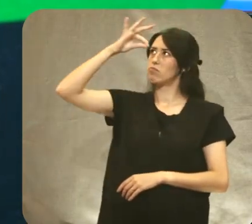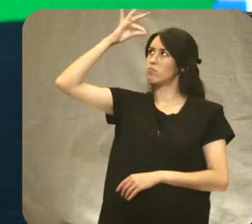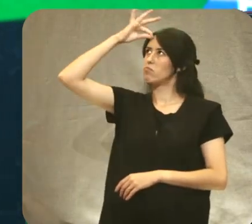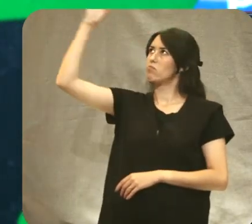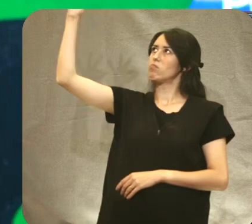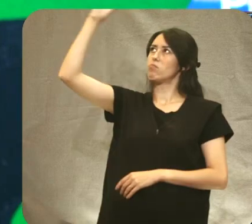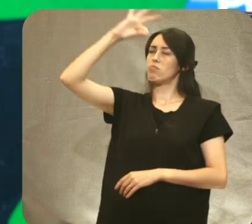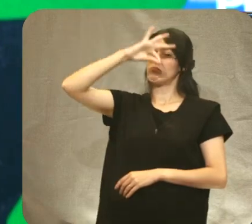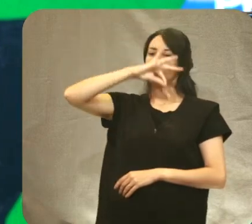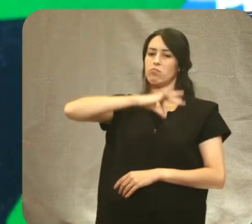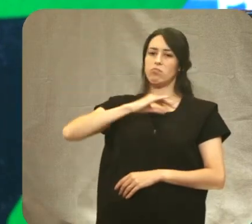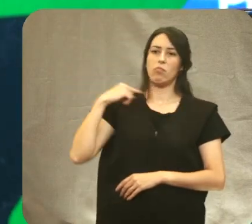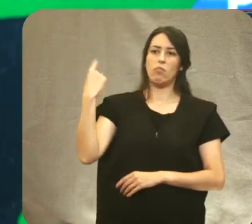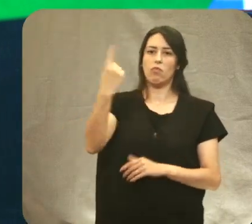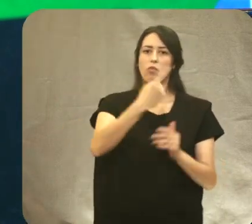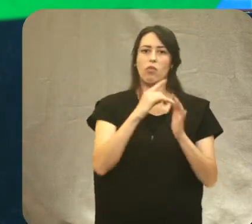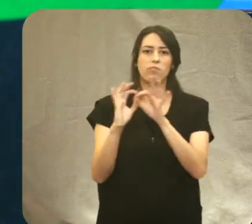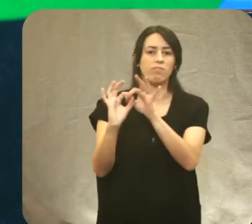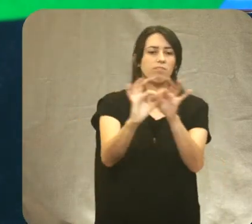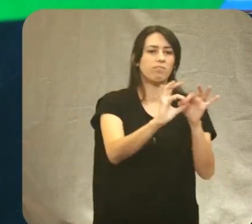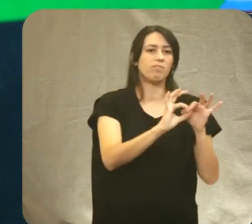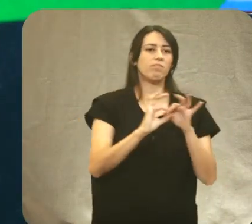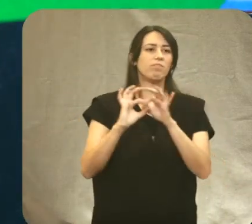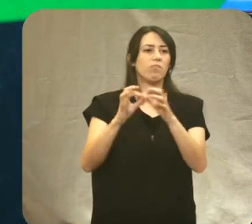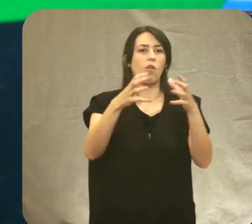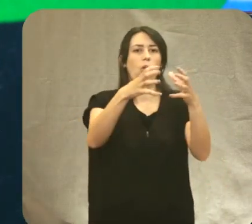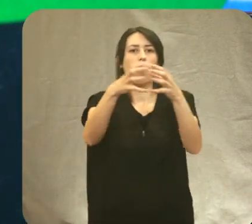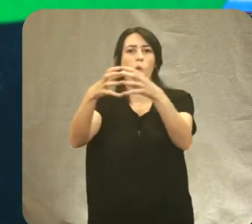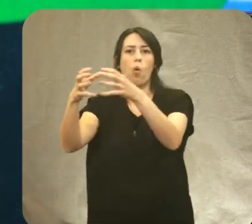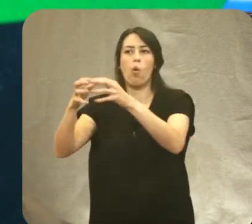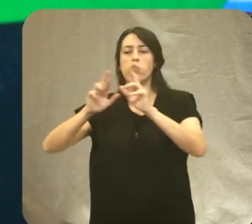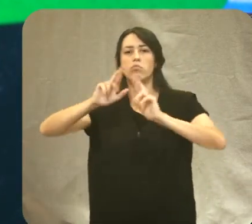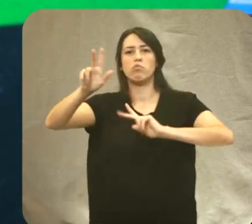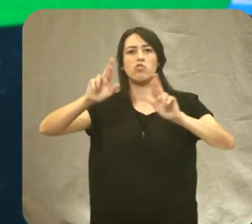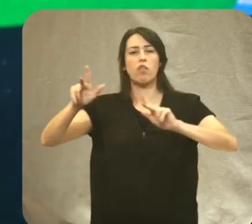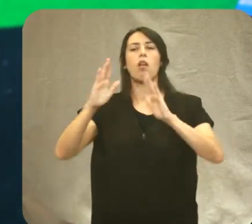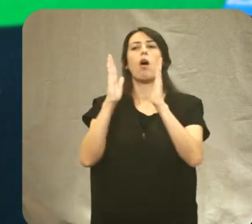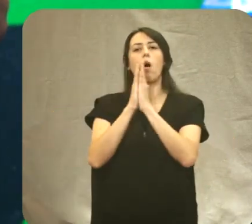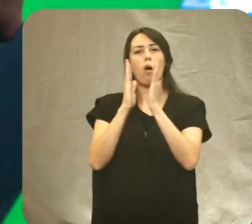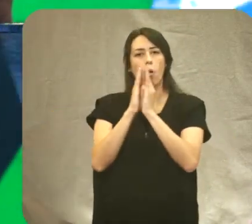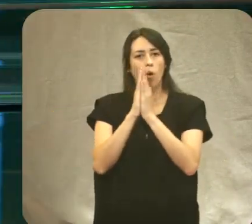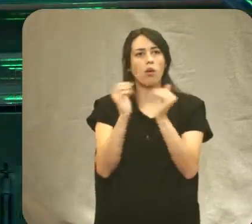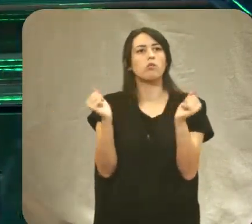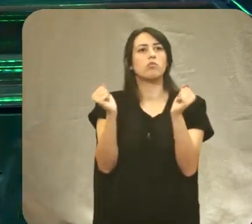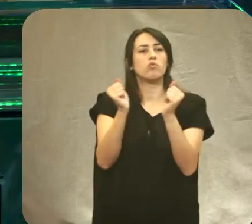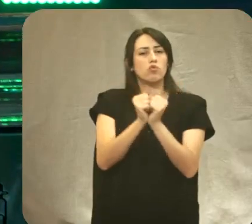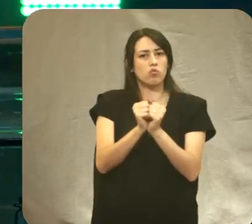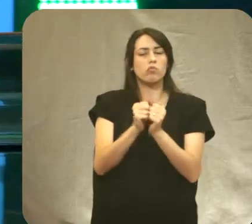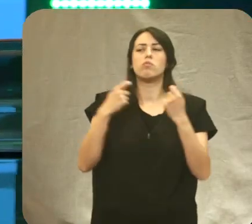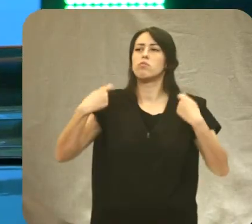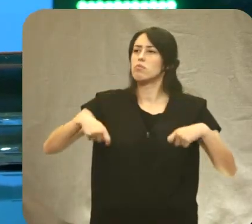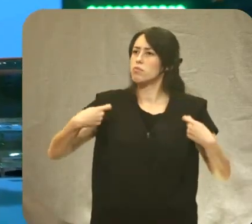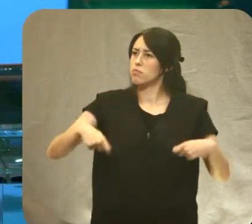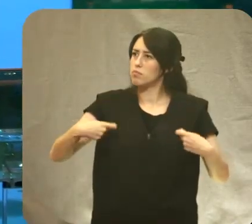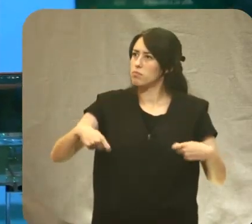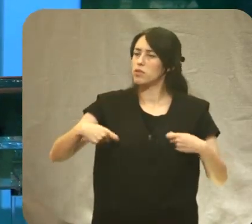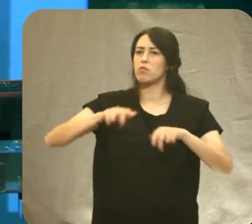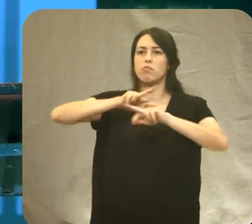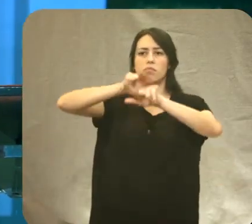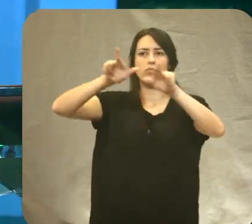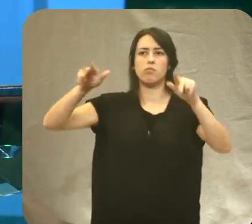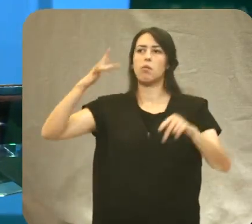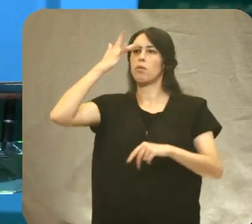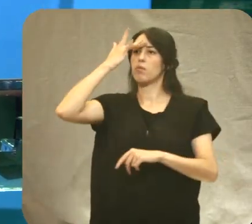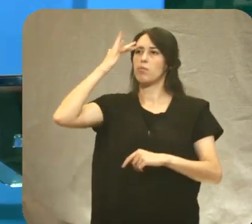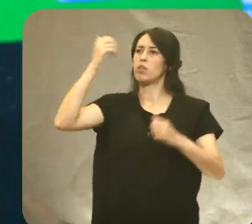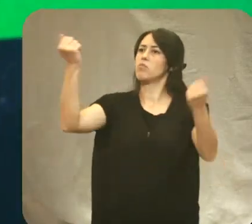Jesus, vamos reunir os grupos diferentes de mulheres para orar juntos. Vamos reunir os grupos diversos dos homens para orar